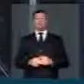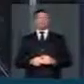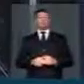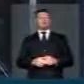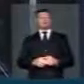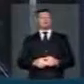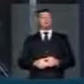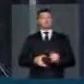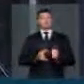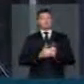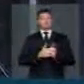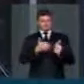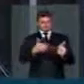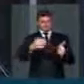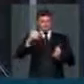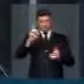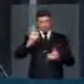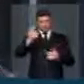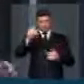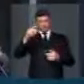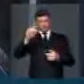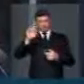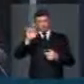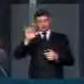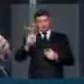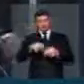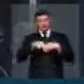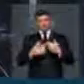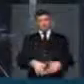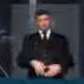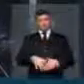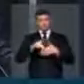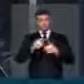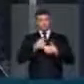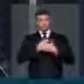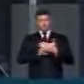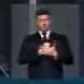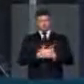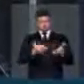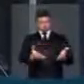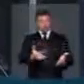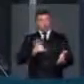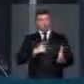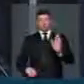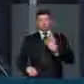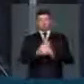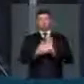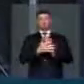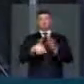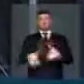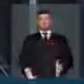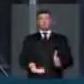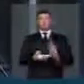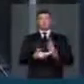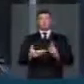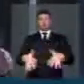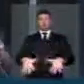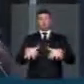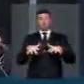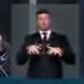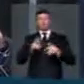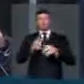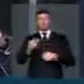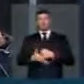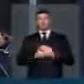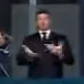Parabéns, doutora Patrícia, pela luta que hoje está consagrada por esse plenário. Me